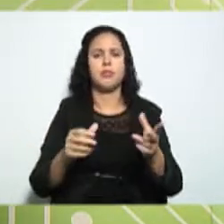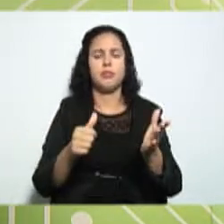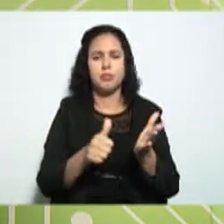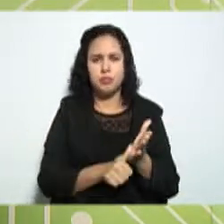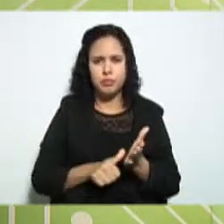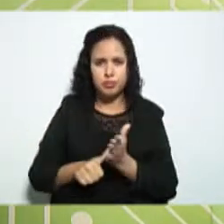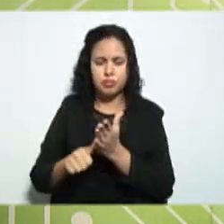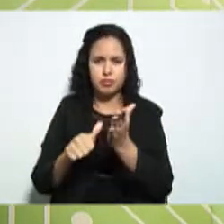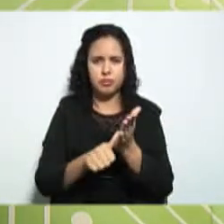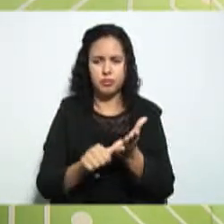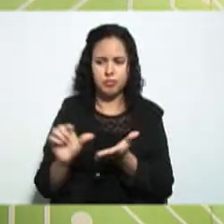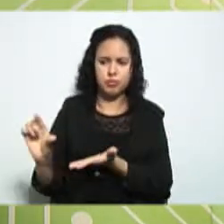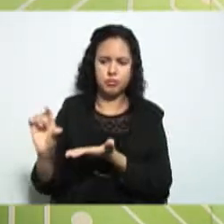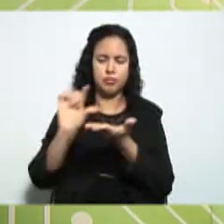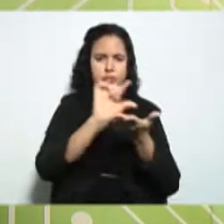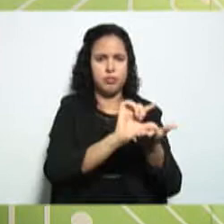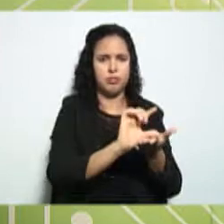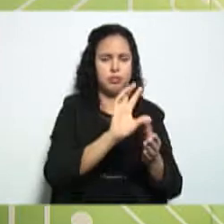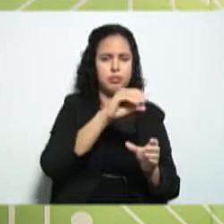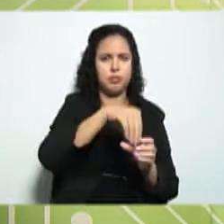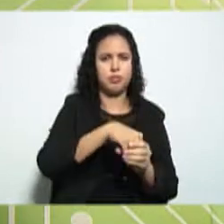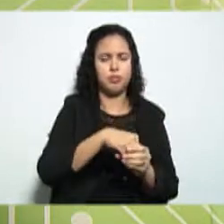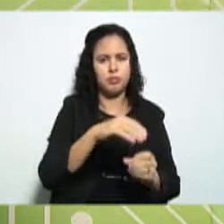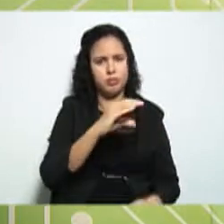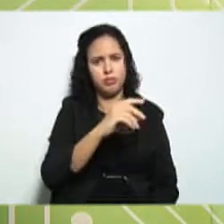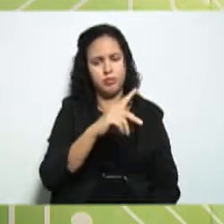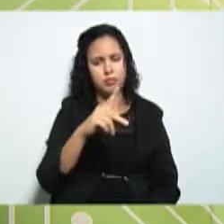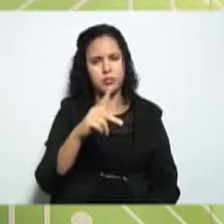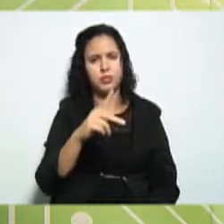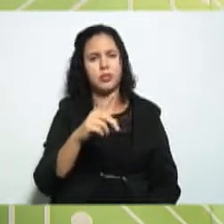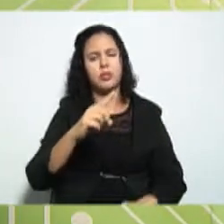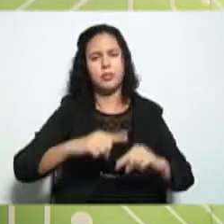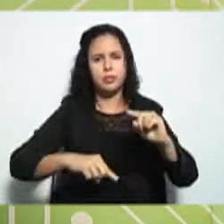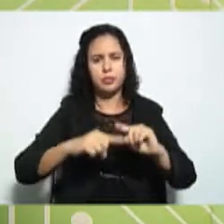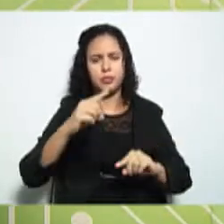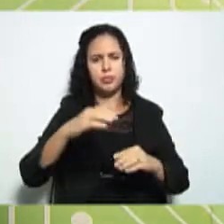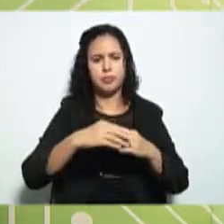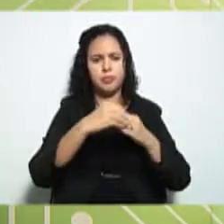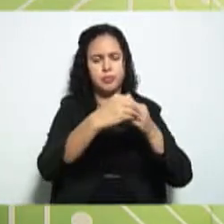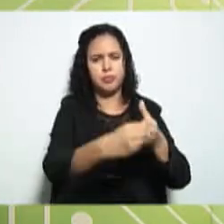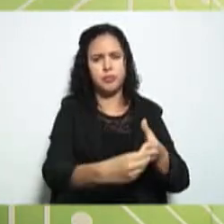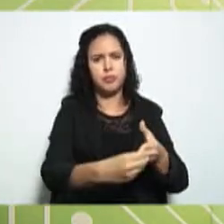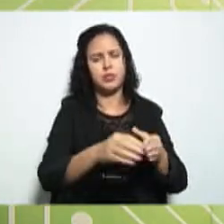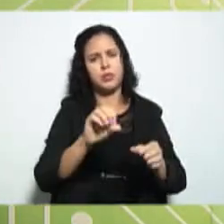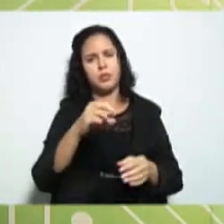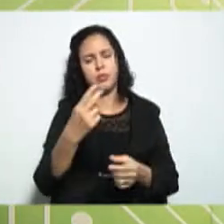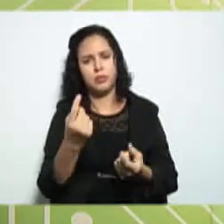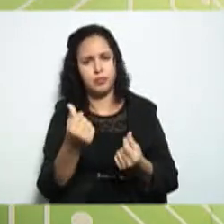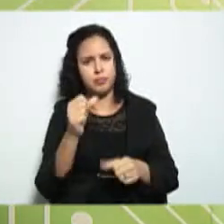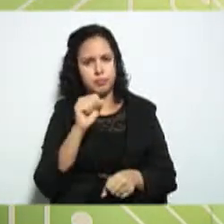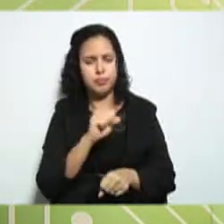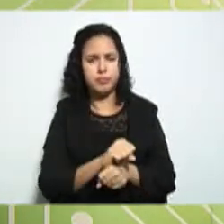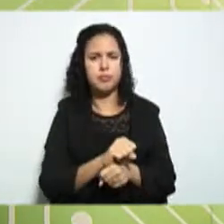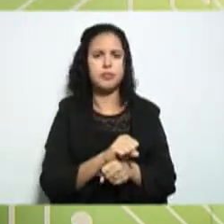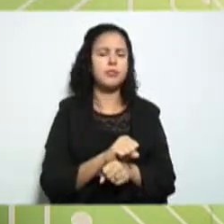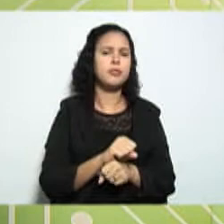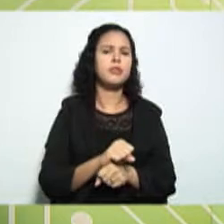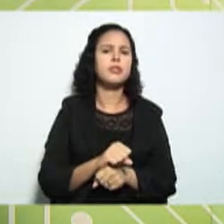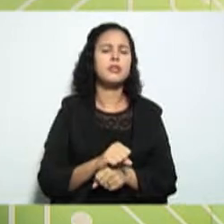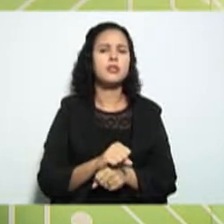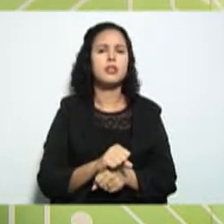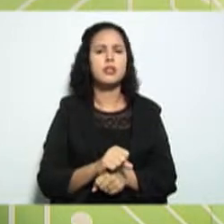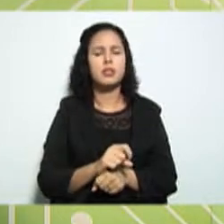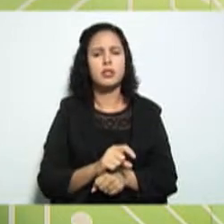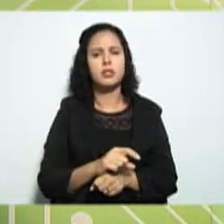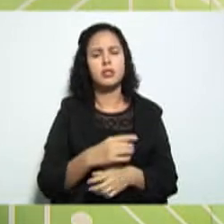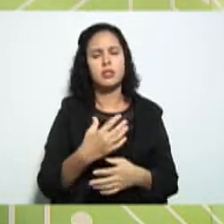cooperado colocou dentro da cooperativa. Por exemplo, os produtos que foram entregues ali ou o dinheiro que ficou parado na cooperativa. A ideia aqui é que a